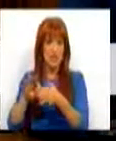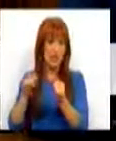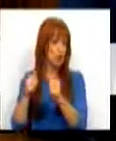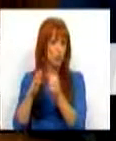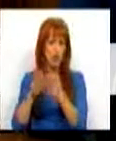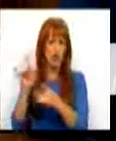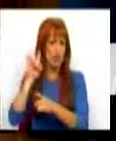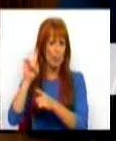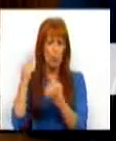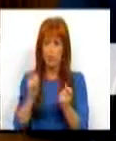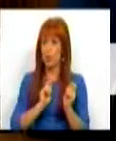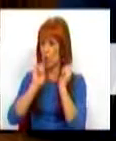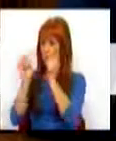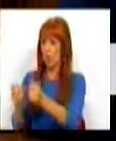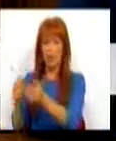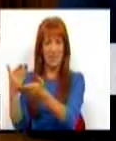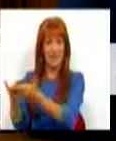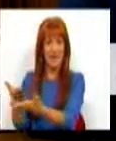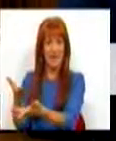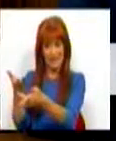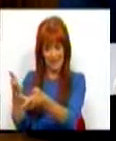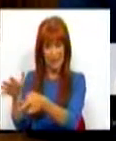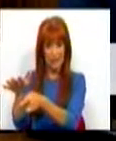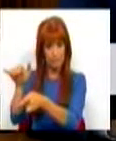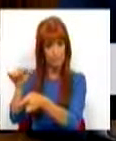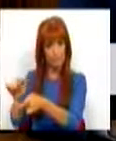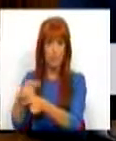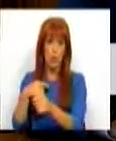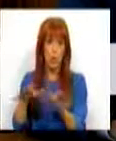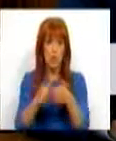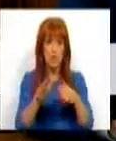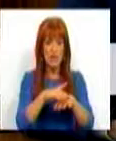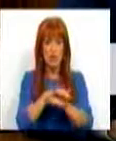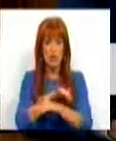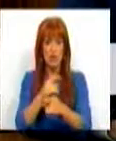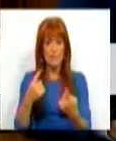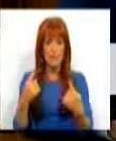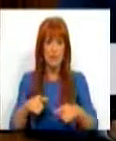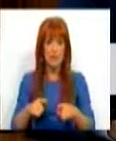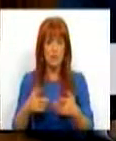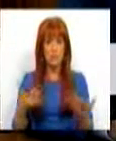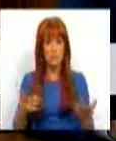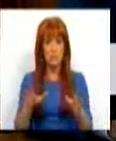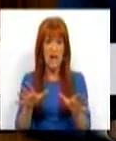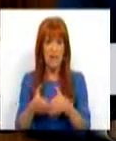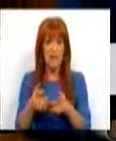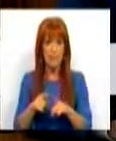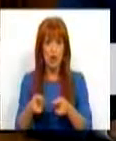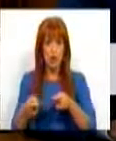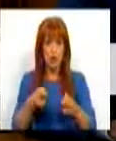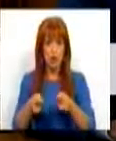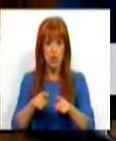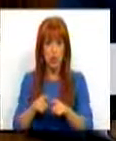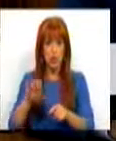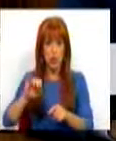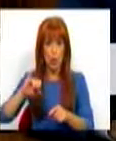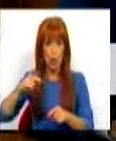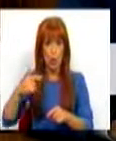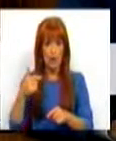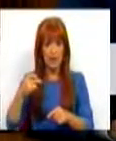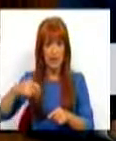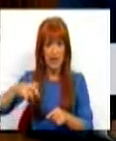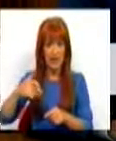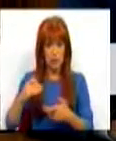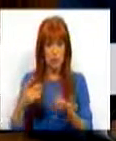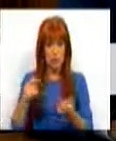processos de recapitalização. Portanto, qualquer processo de venda vai ser sempre um processo de venda organizado, transparente e competitivo. Em relação aos ativos